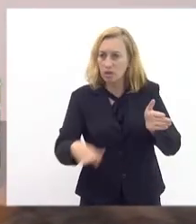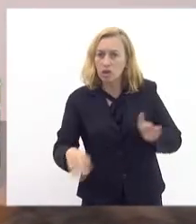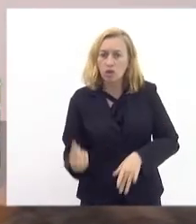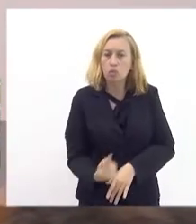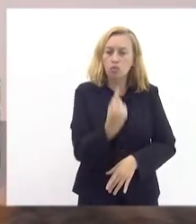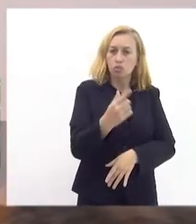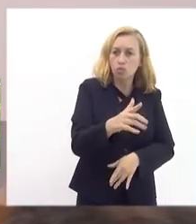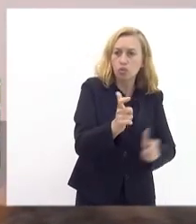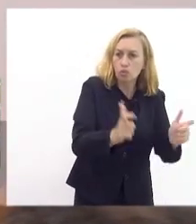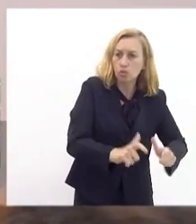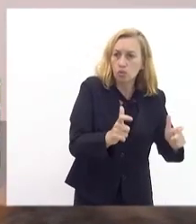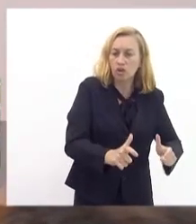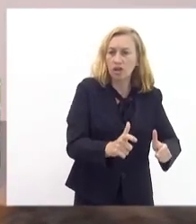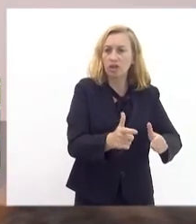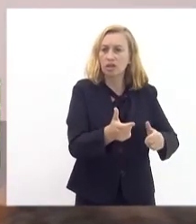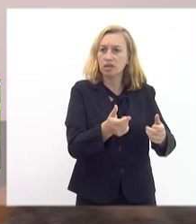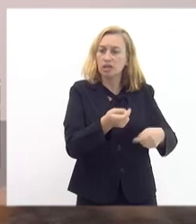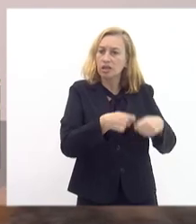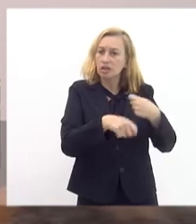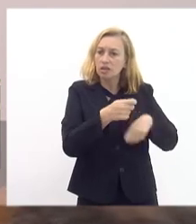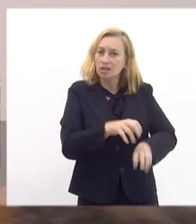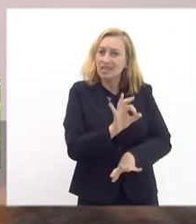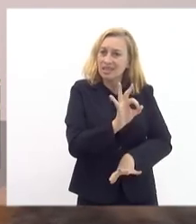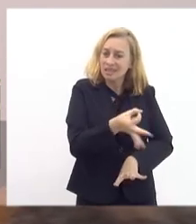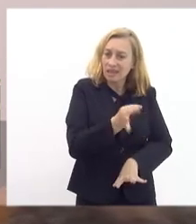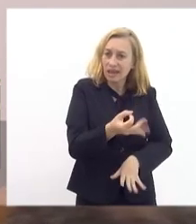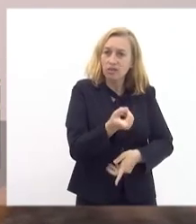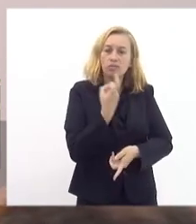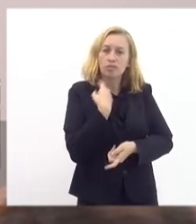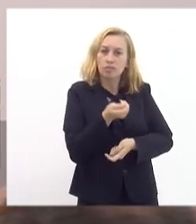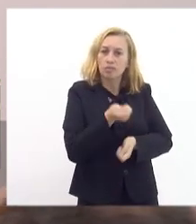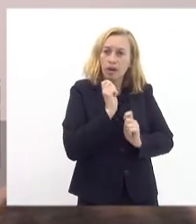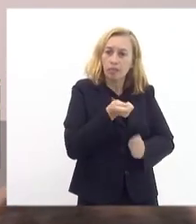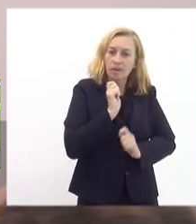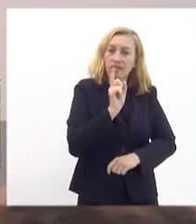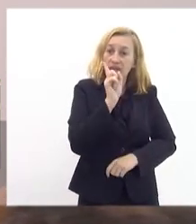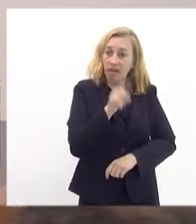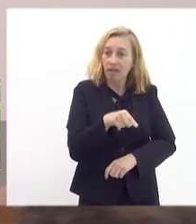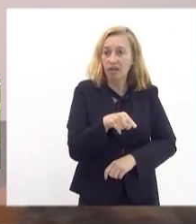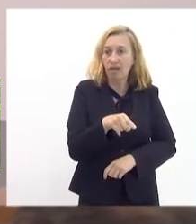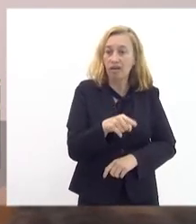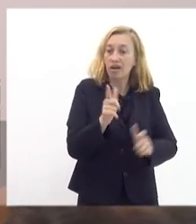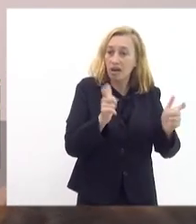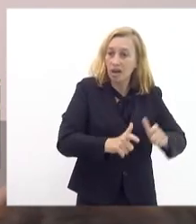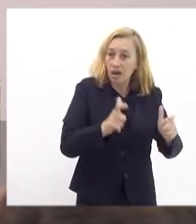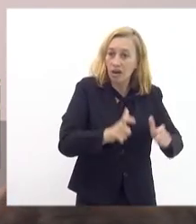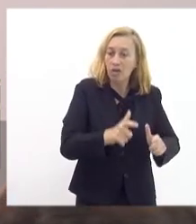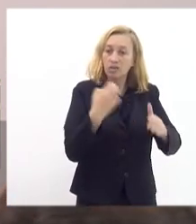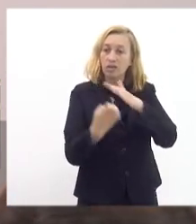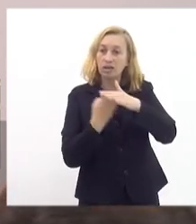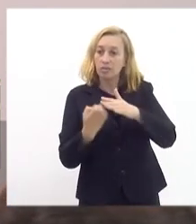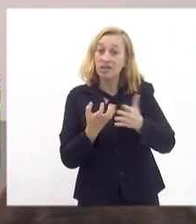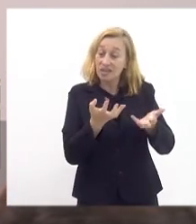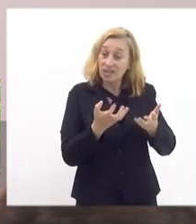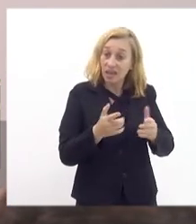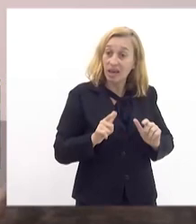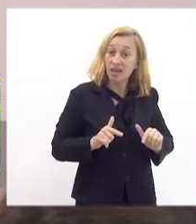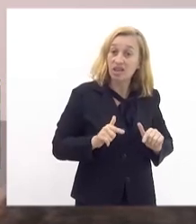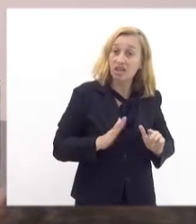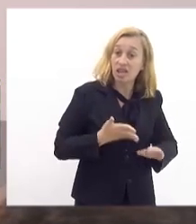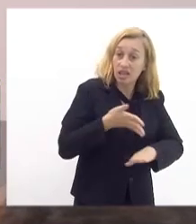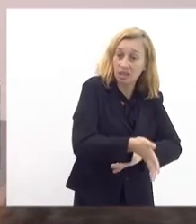única área economicamente viável para pesca exatamente Aonde a empresa quer se instalar